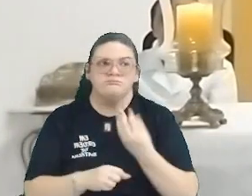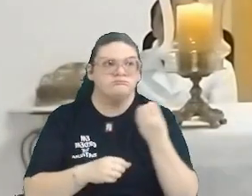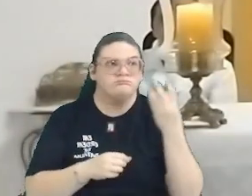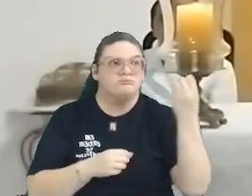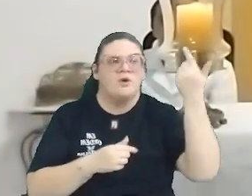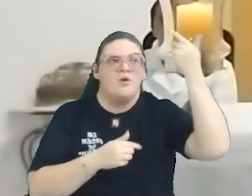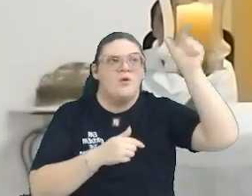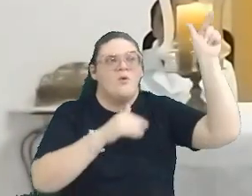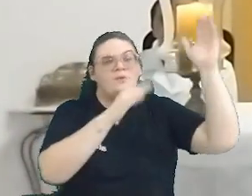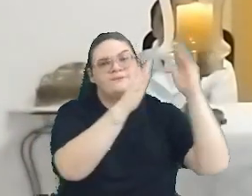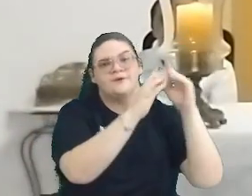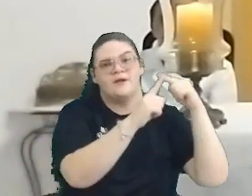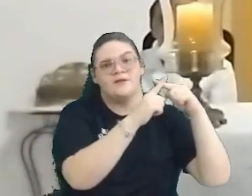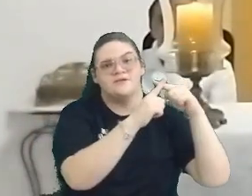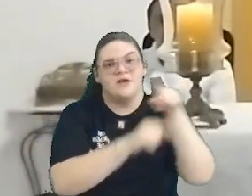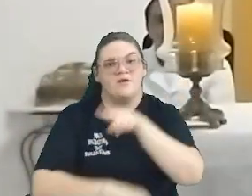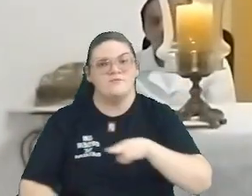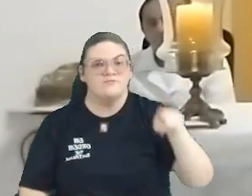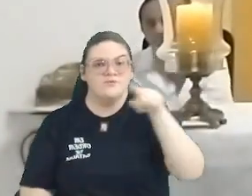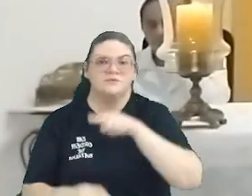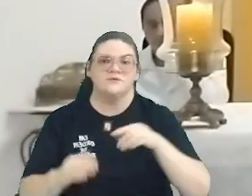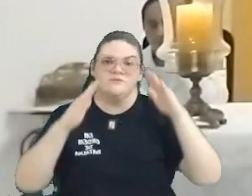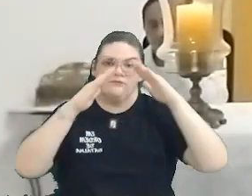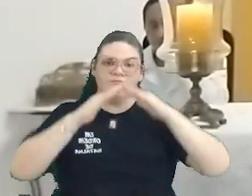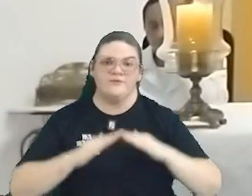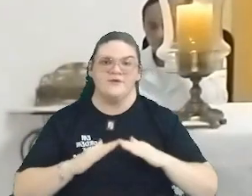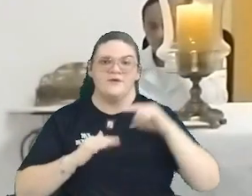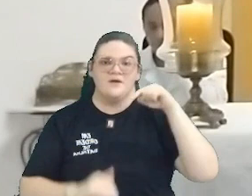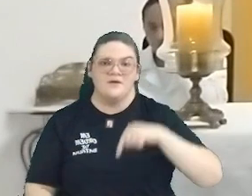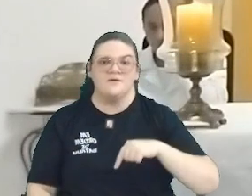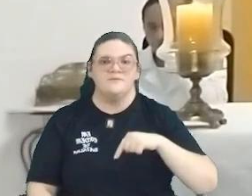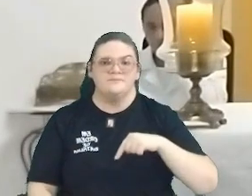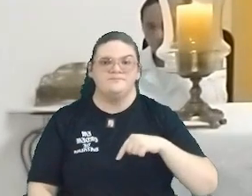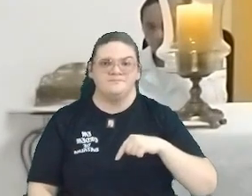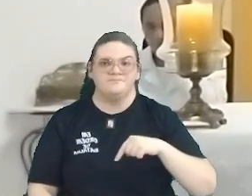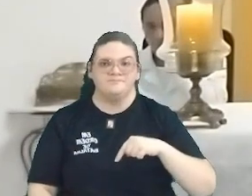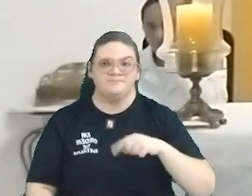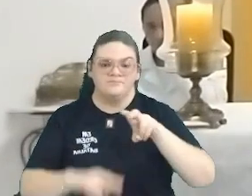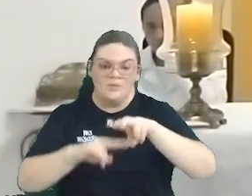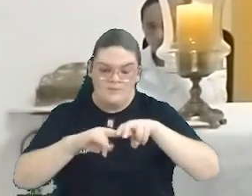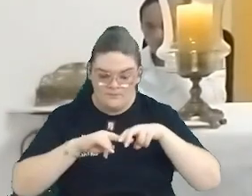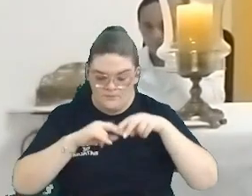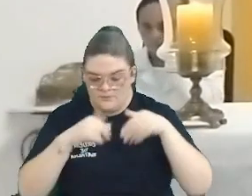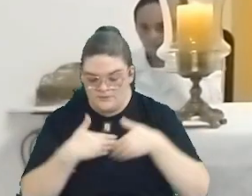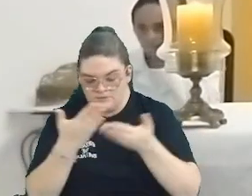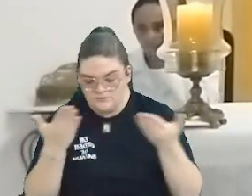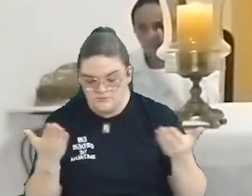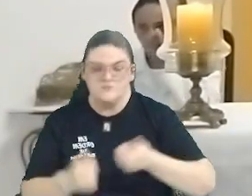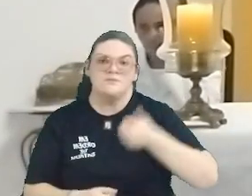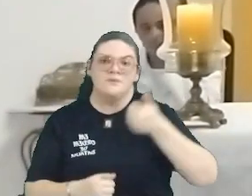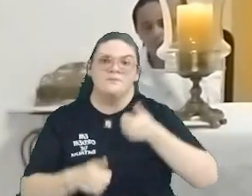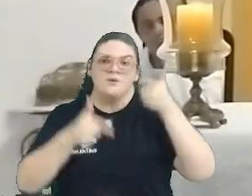vão permanecer aqui, vocês vão ficar aqui, e por isso vocês, em primeiro lugar